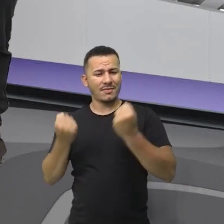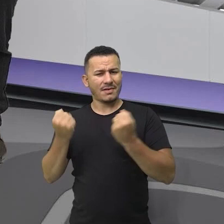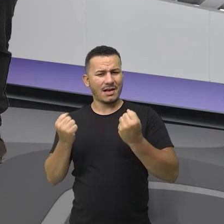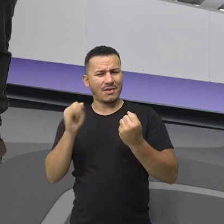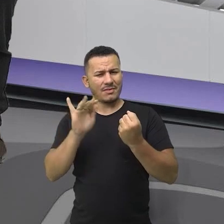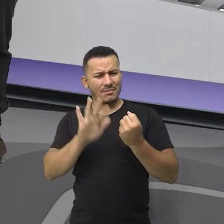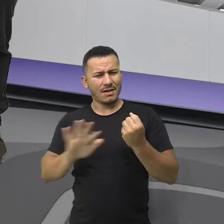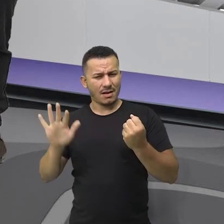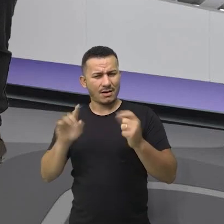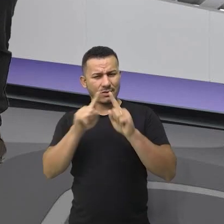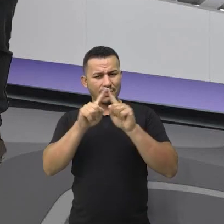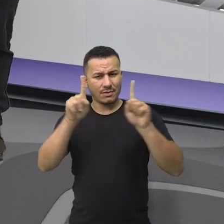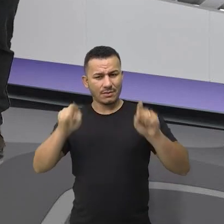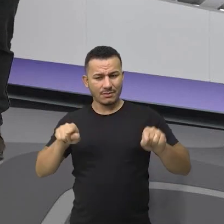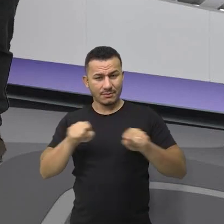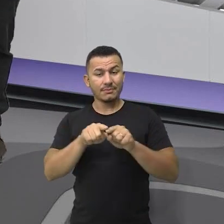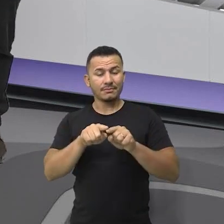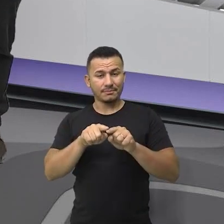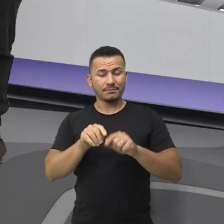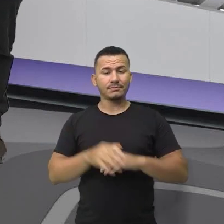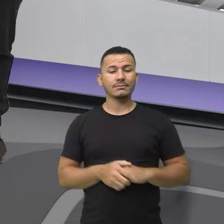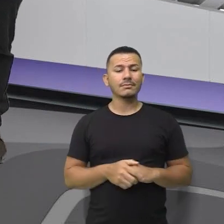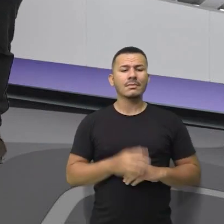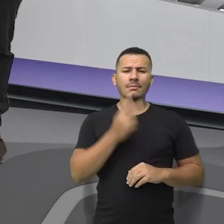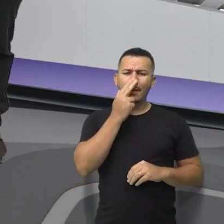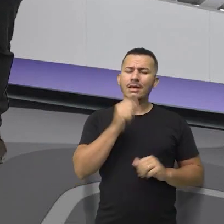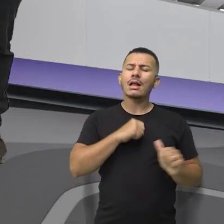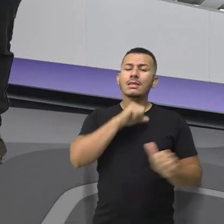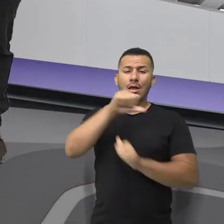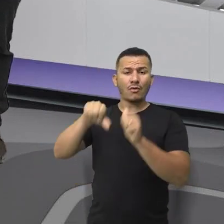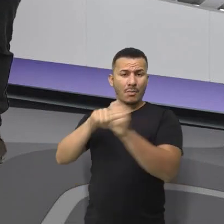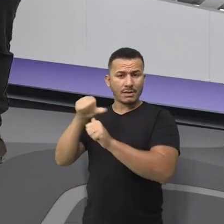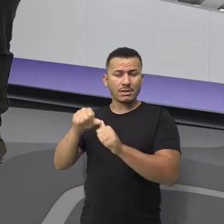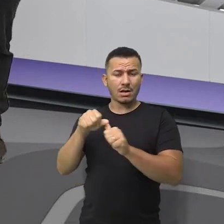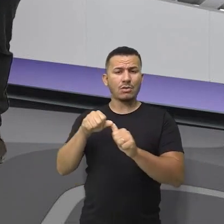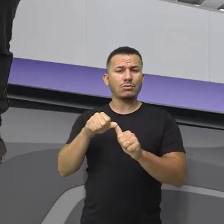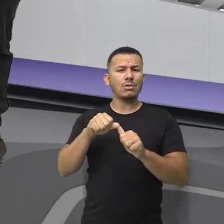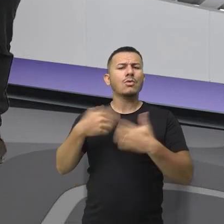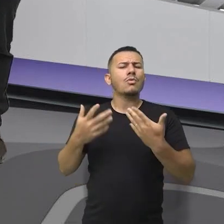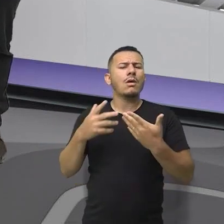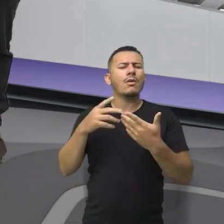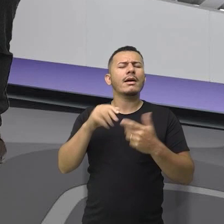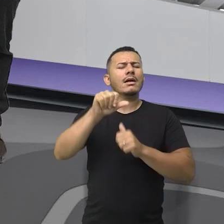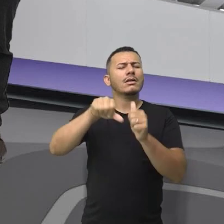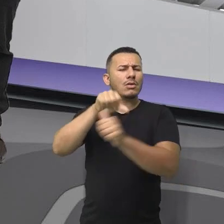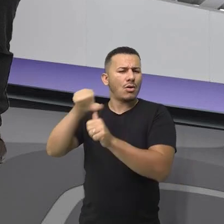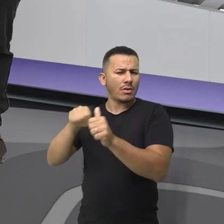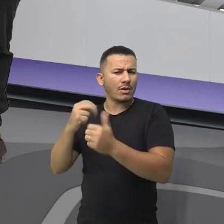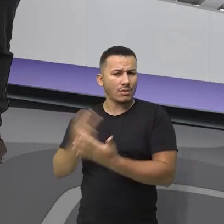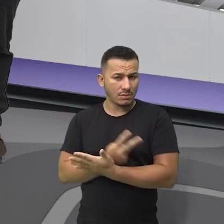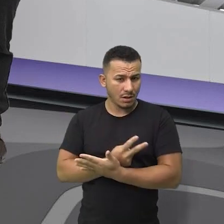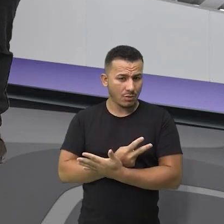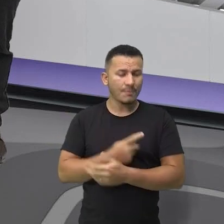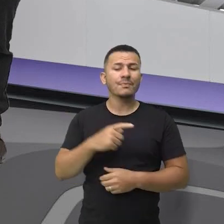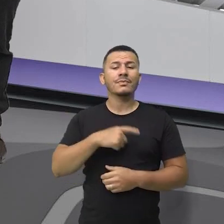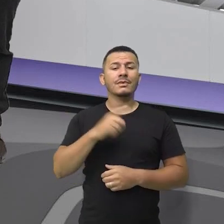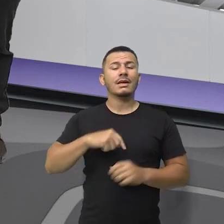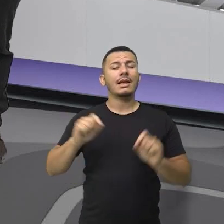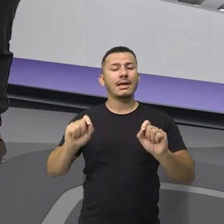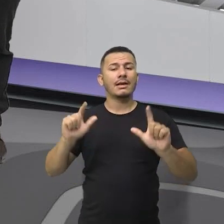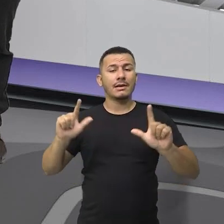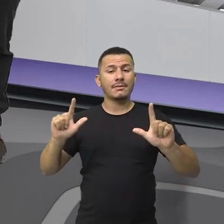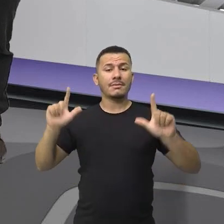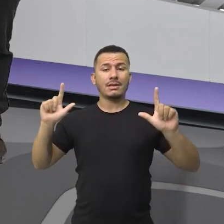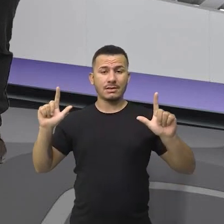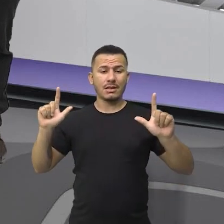aí, então, perceba que houve uma transformação geométrica. Qual foi a transformação geométrica que ocorreu aí? Houve uma